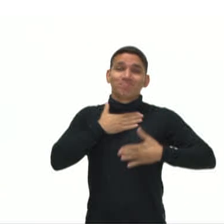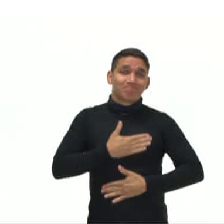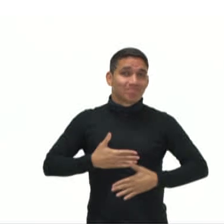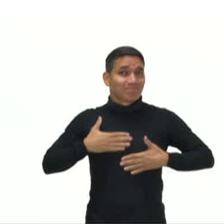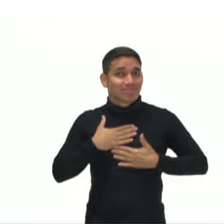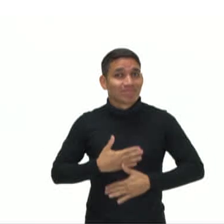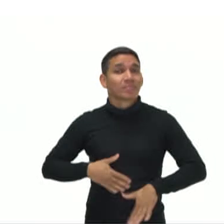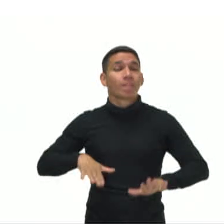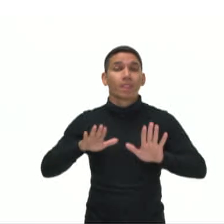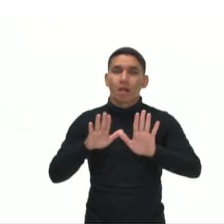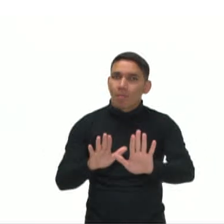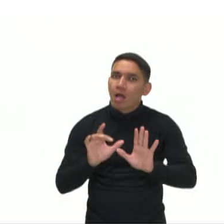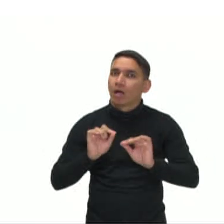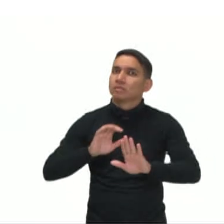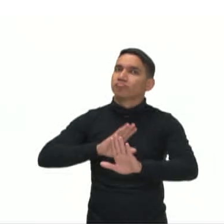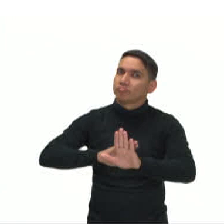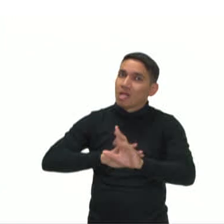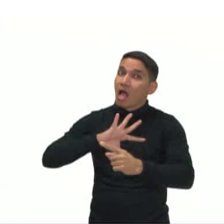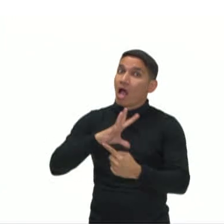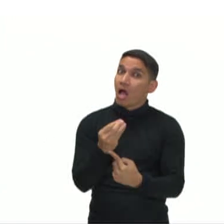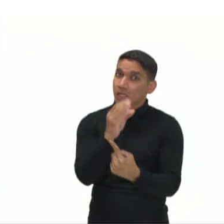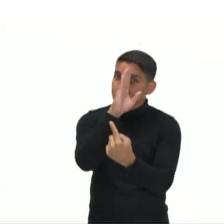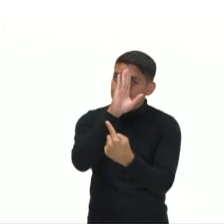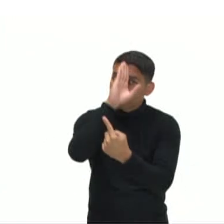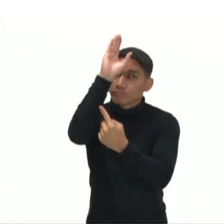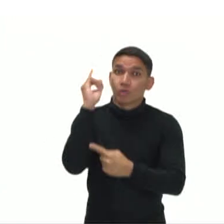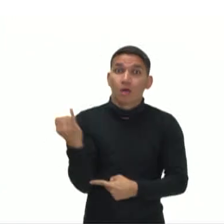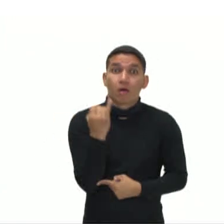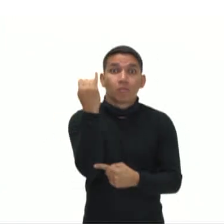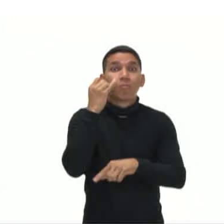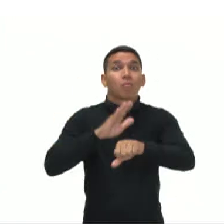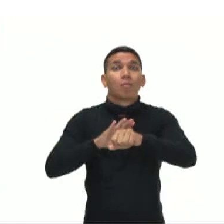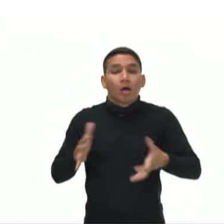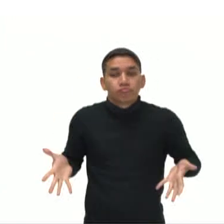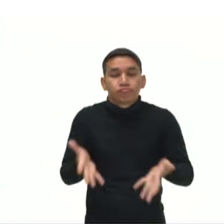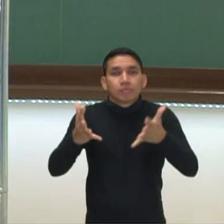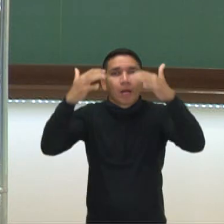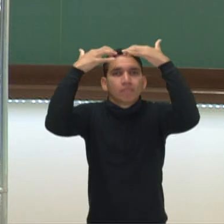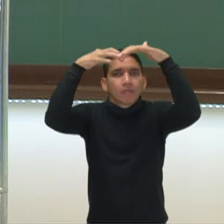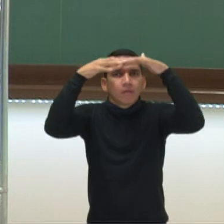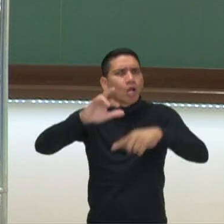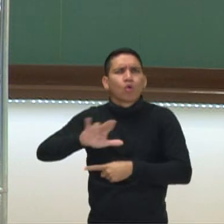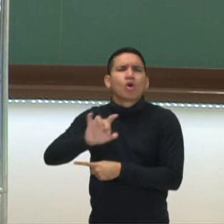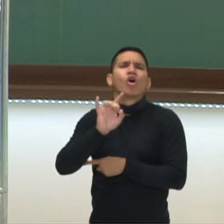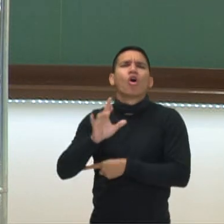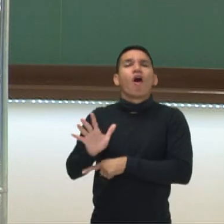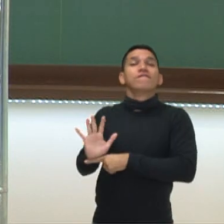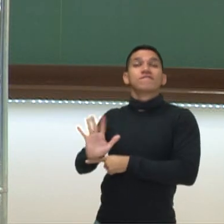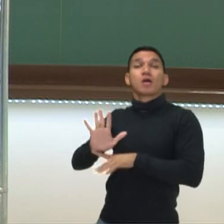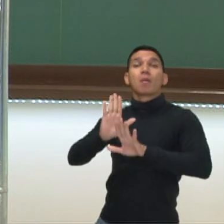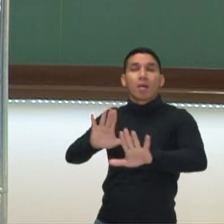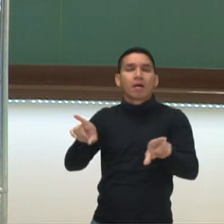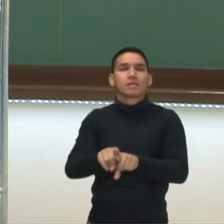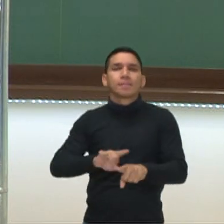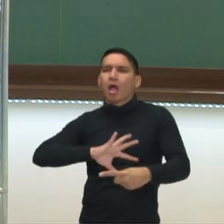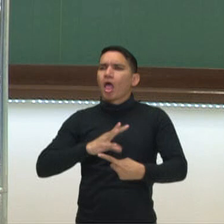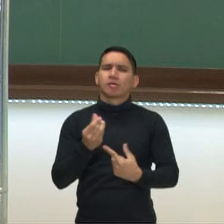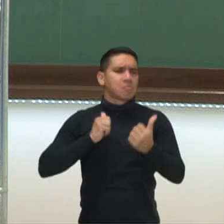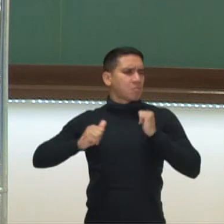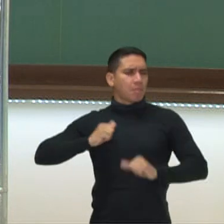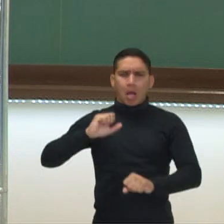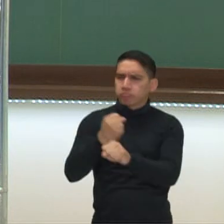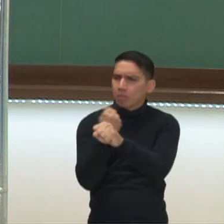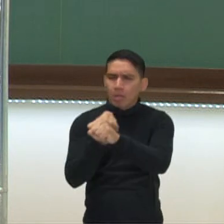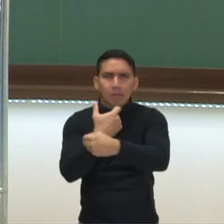também as artes exercem um papel fundamental ao incentivar a reflexão. Não só os filmes, mas as artes plásticas, a escultura,